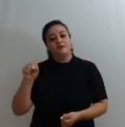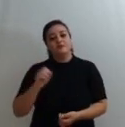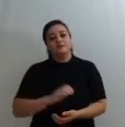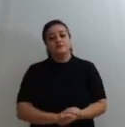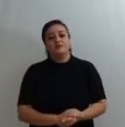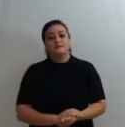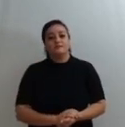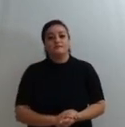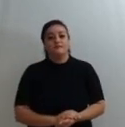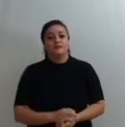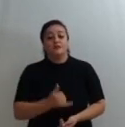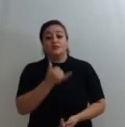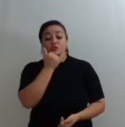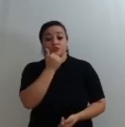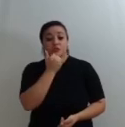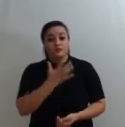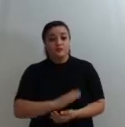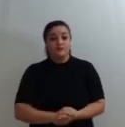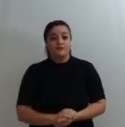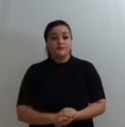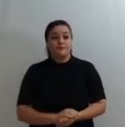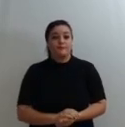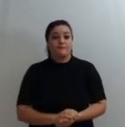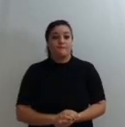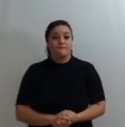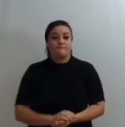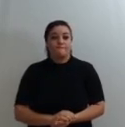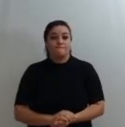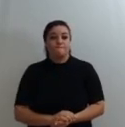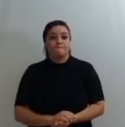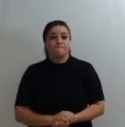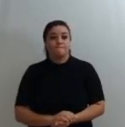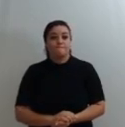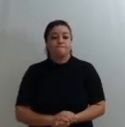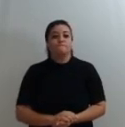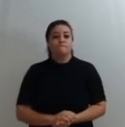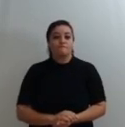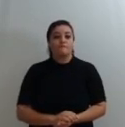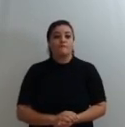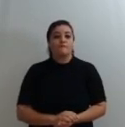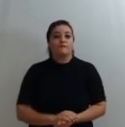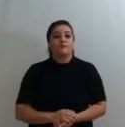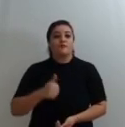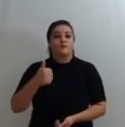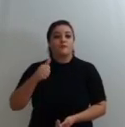aqui, desculpe. É o RESP, estamos. É o RESP